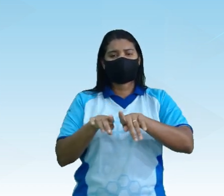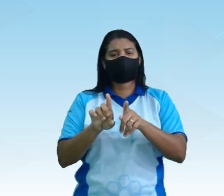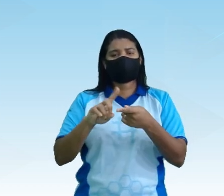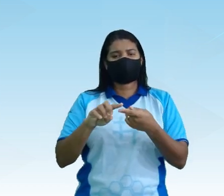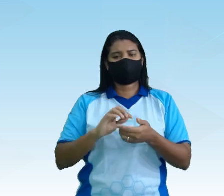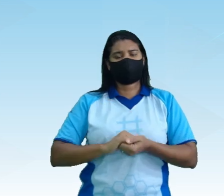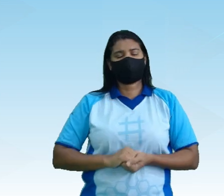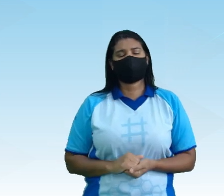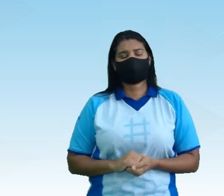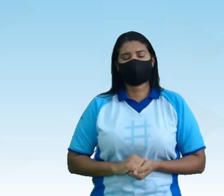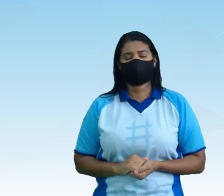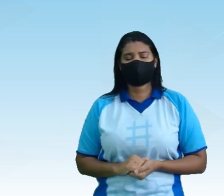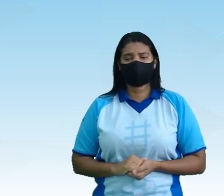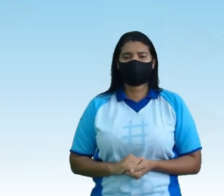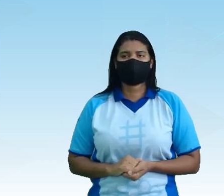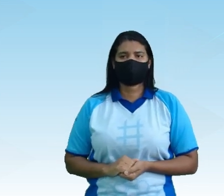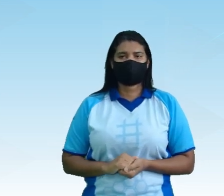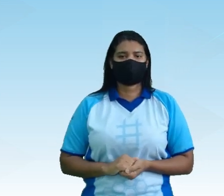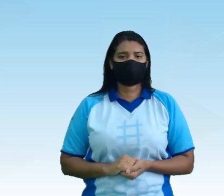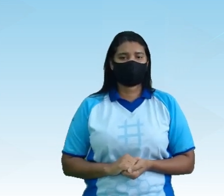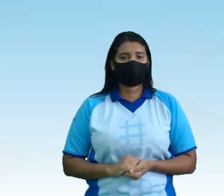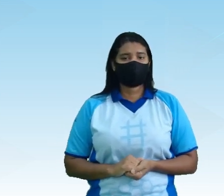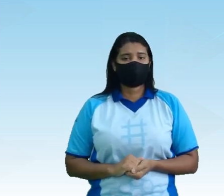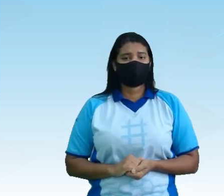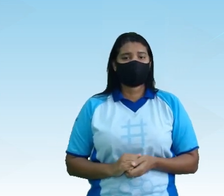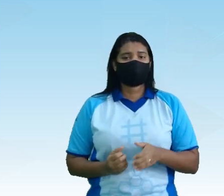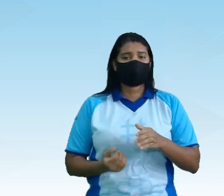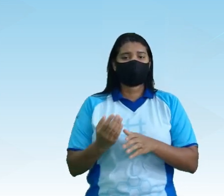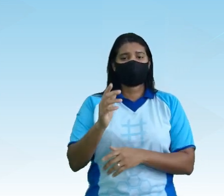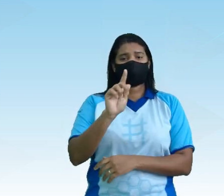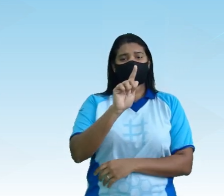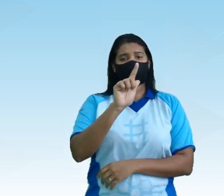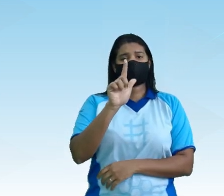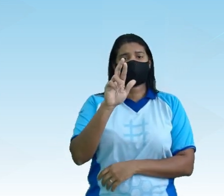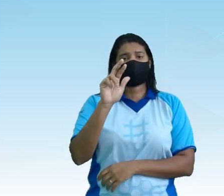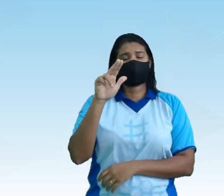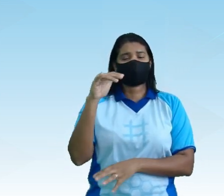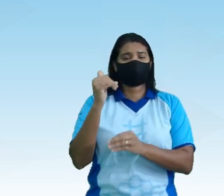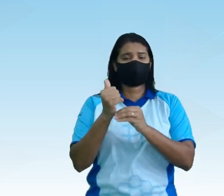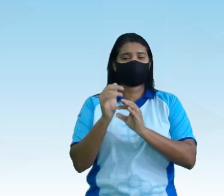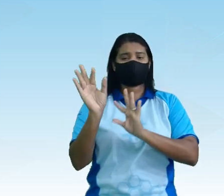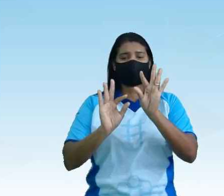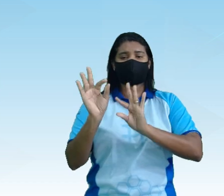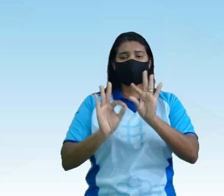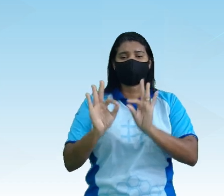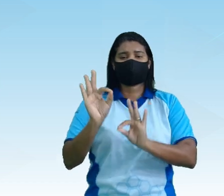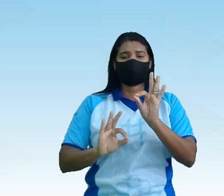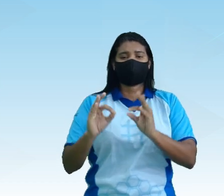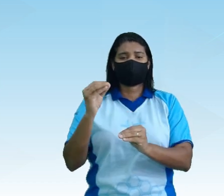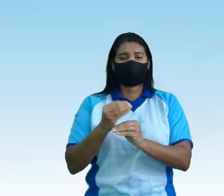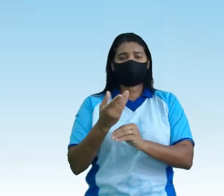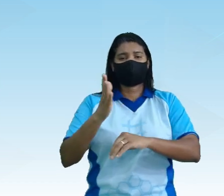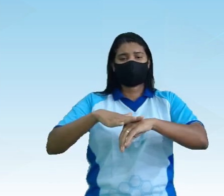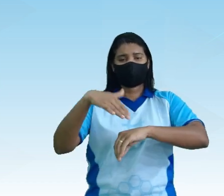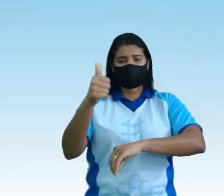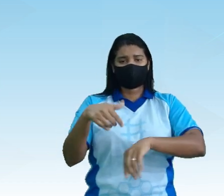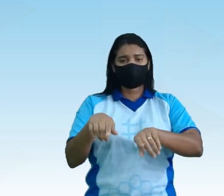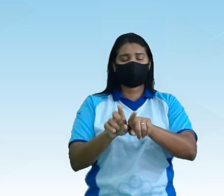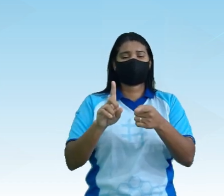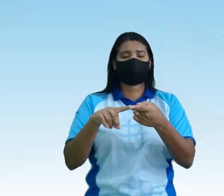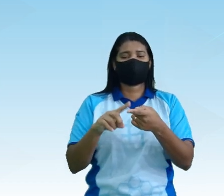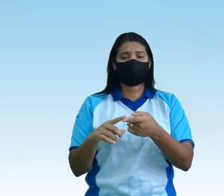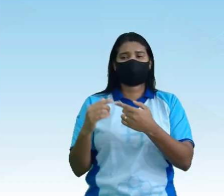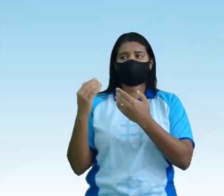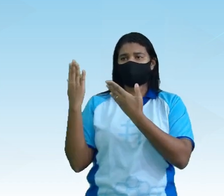o fluxograma, ele é esse caminho organizado que você pode melhorar. Veja que eu